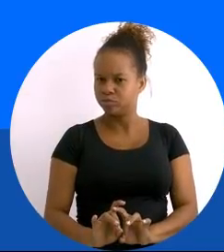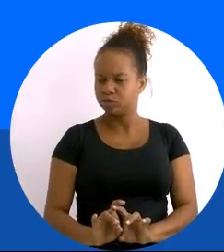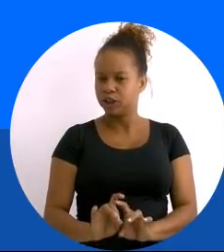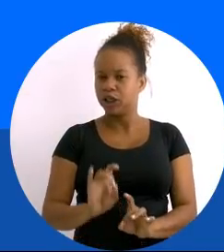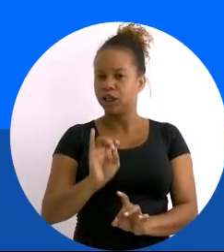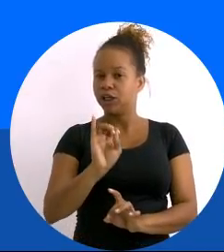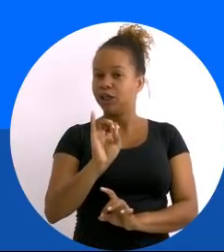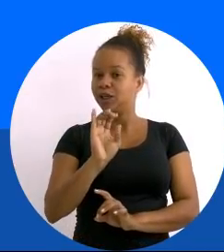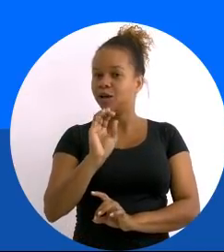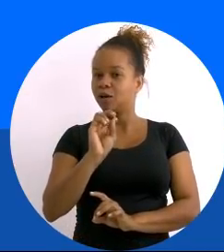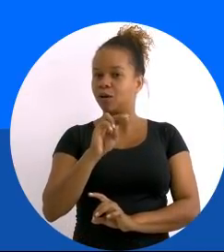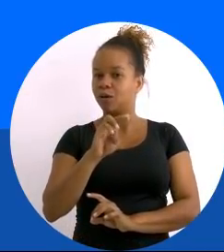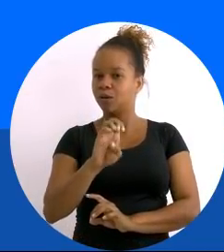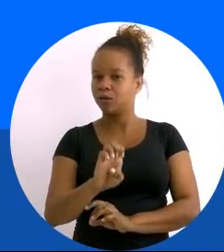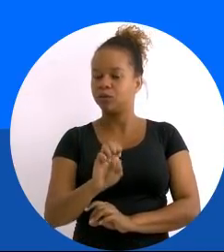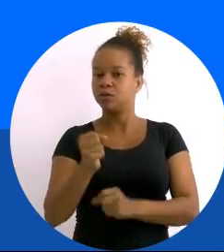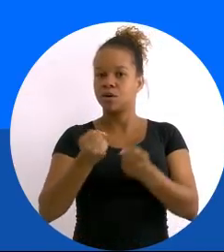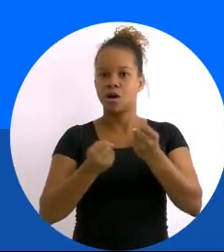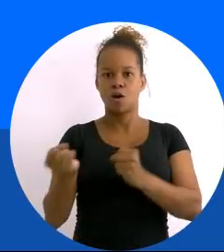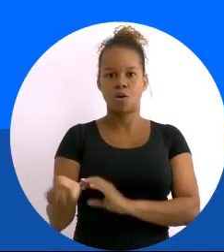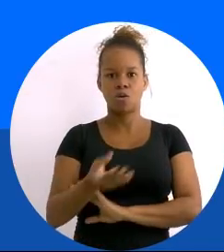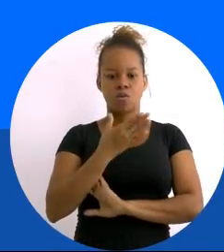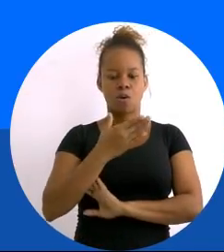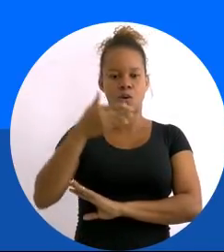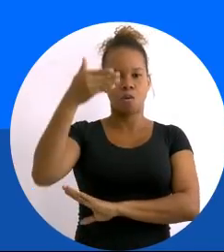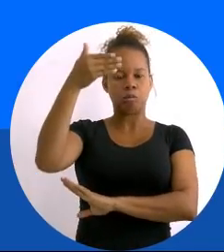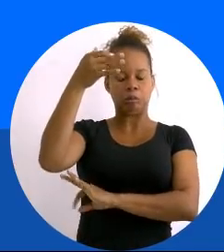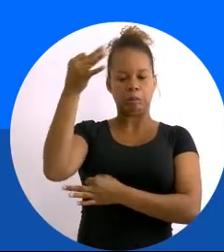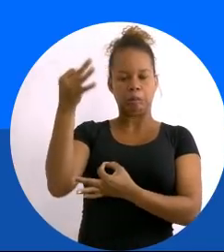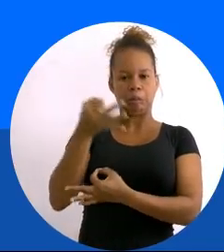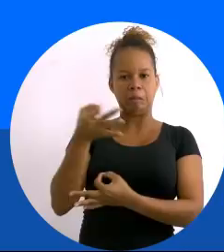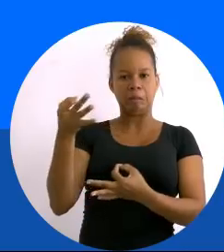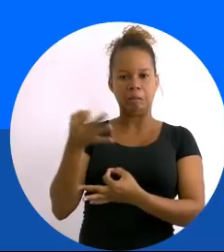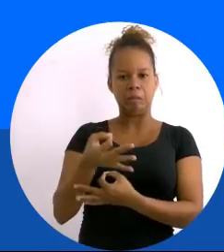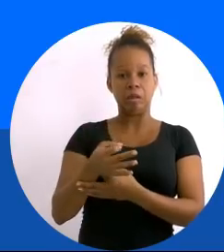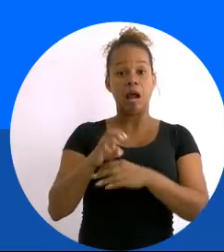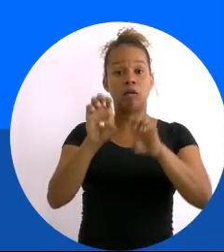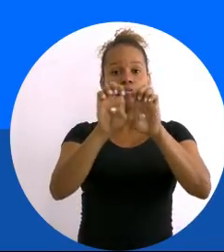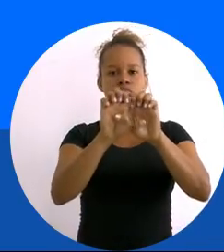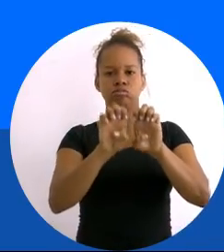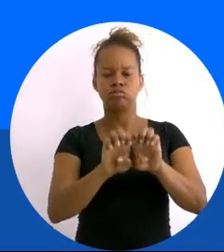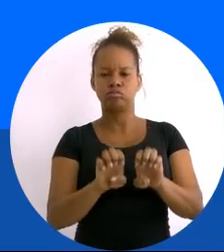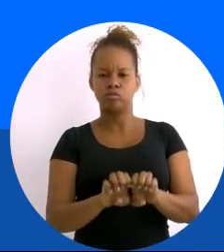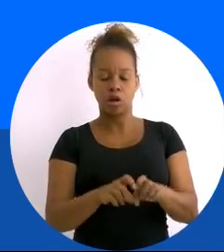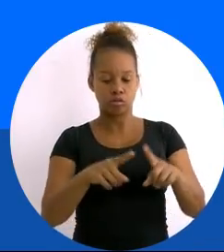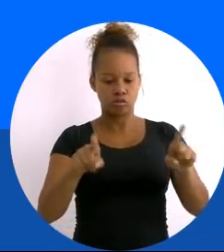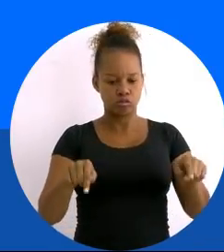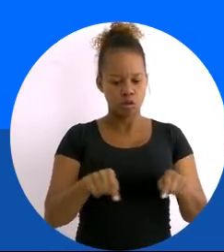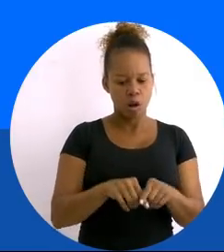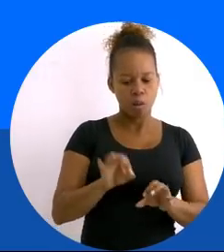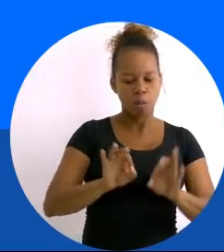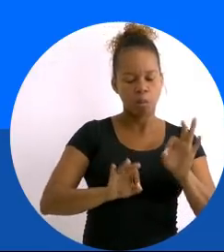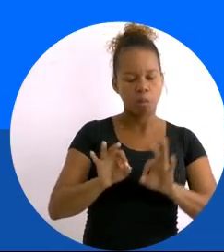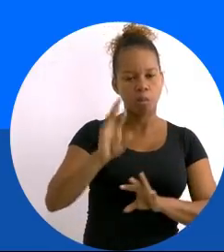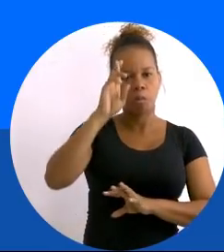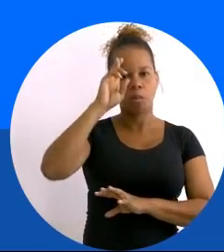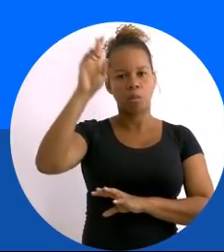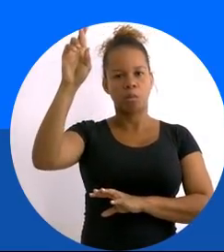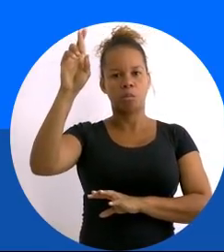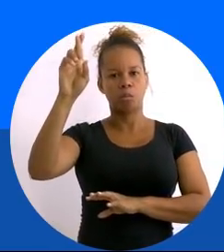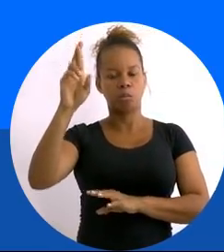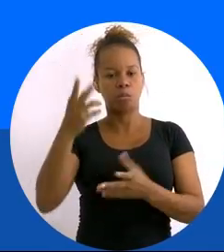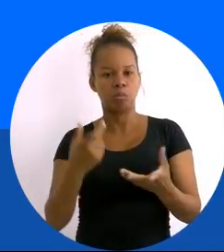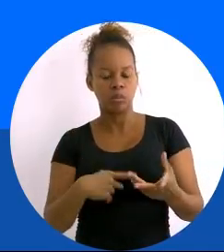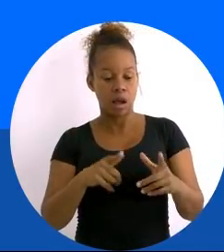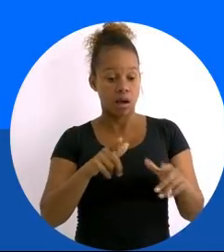Ícones. carro do ano, hotel 5 estrelas, Arquitetura. sala exclusiva para diretores,